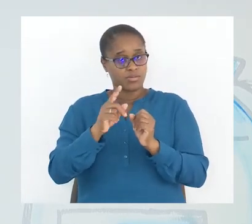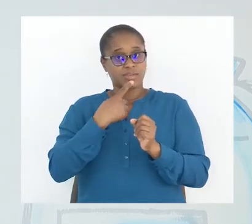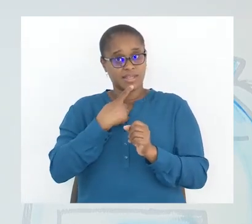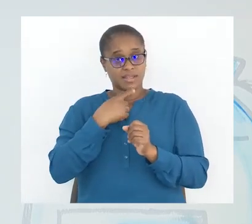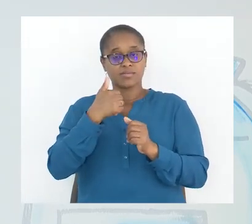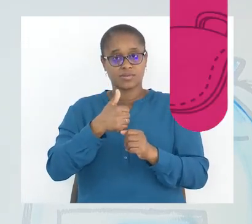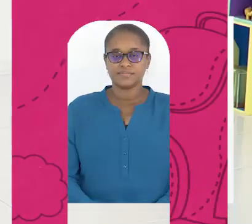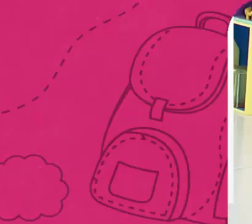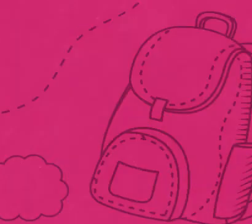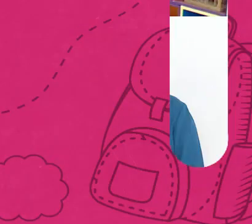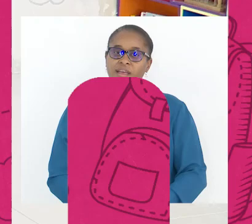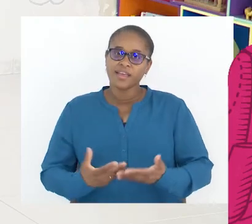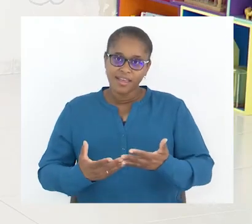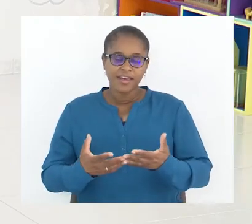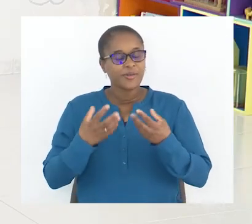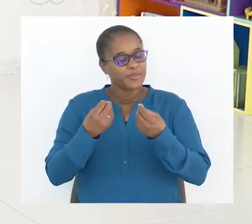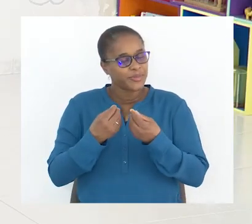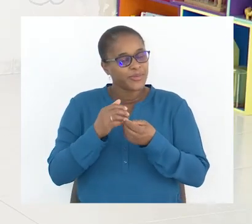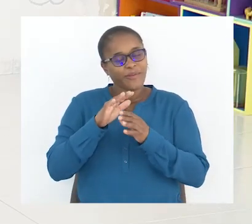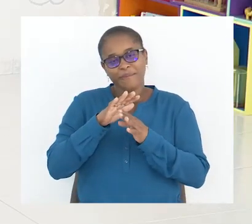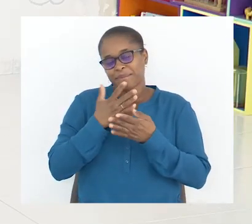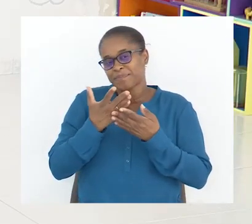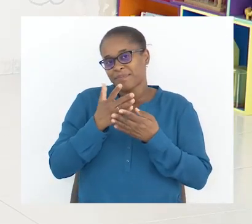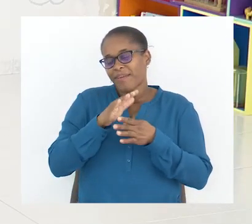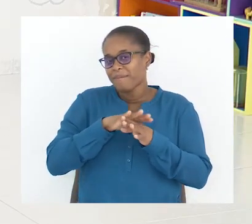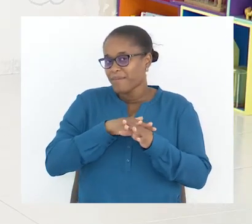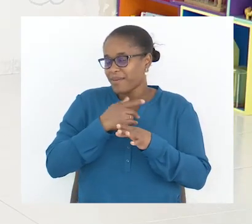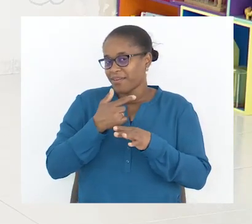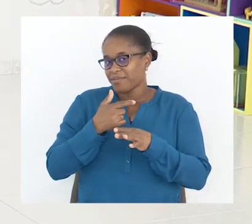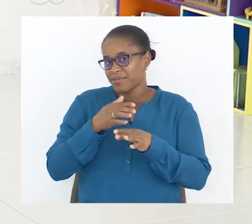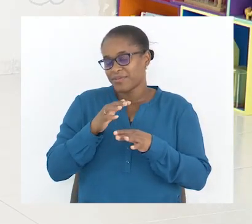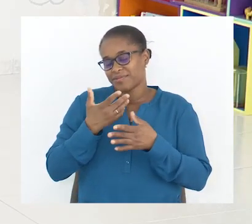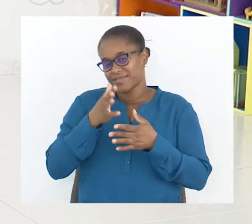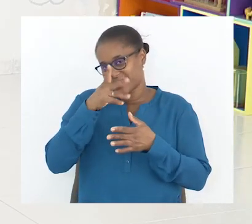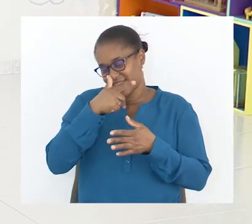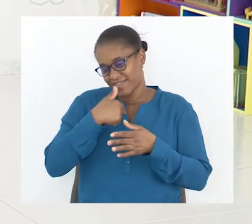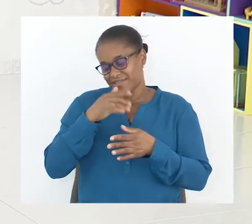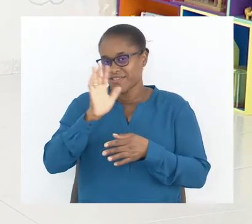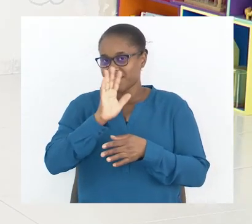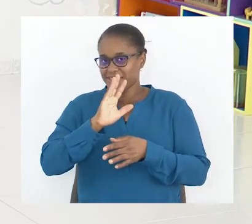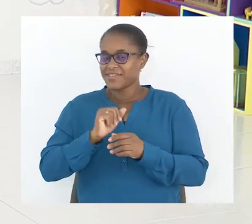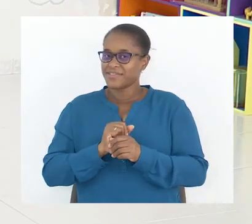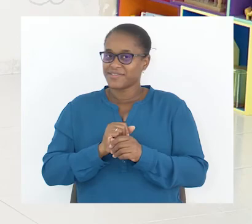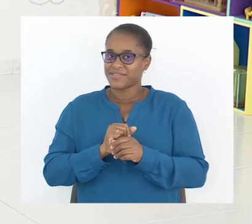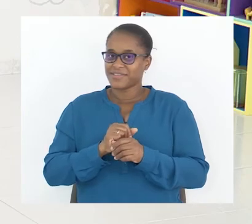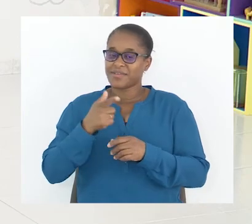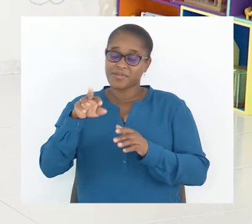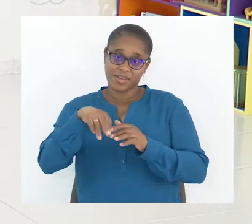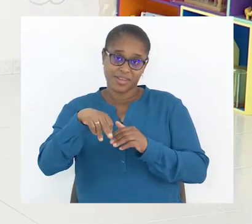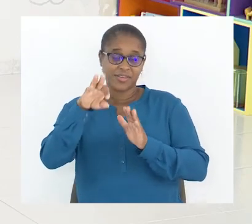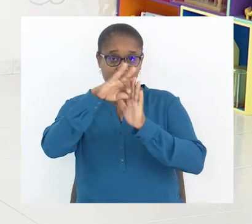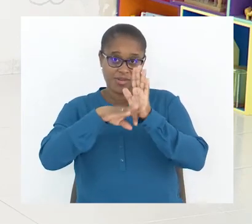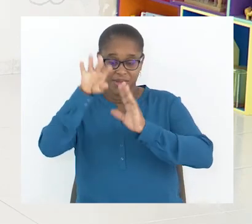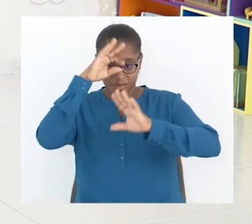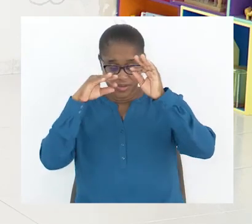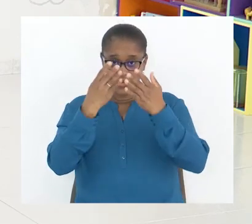Muito bem. É com muita pena que tenho que dizer adeus por enquanto, aqui no programa Aprender e Estudar em Casa, nesta